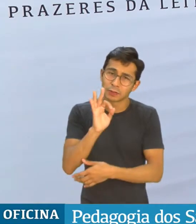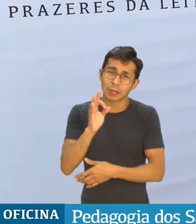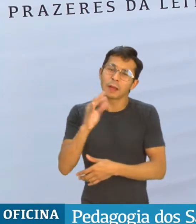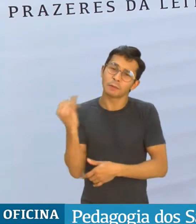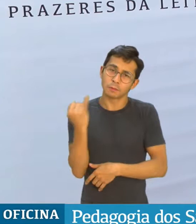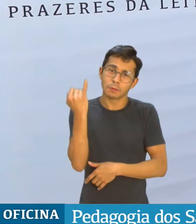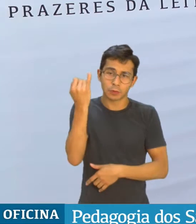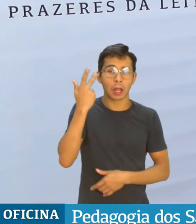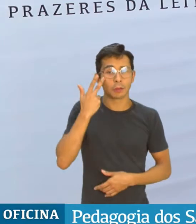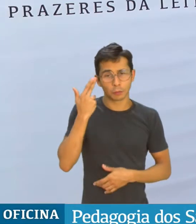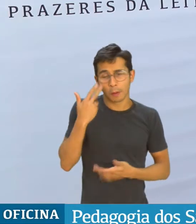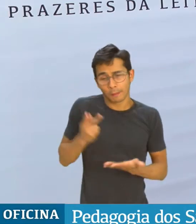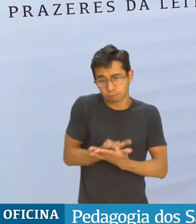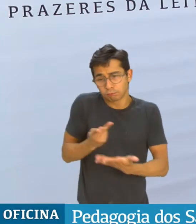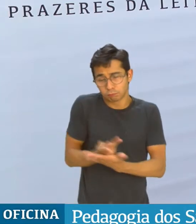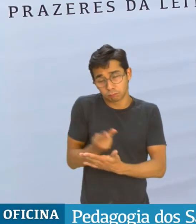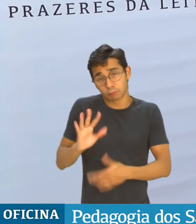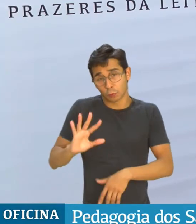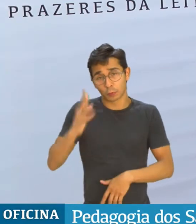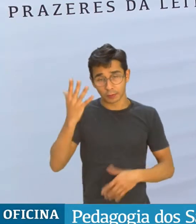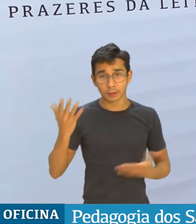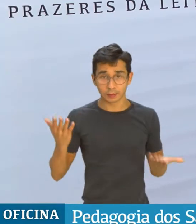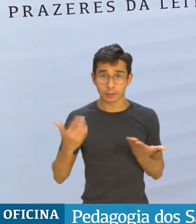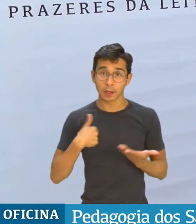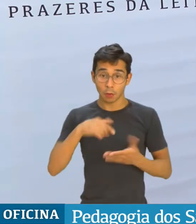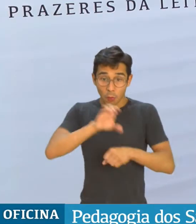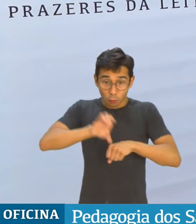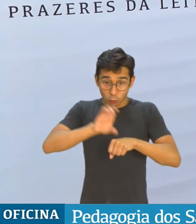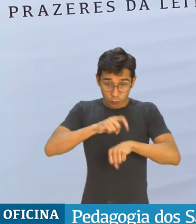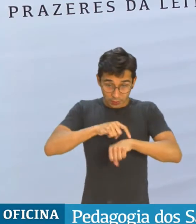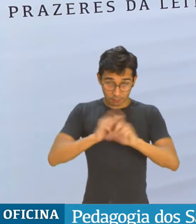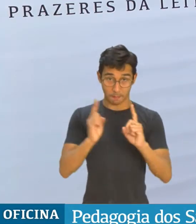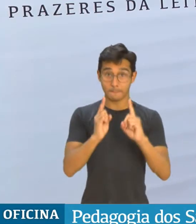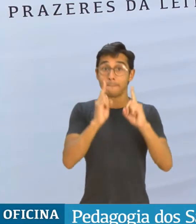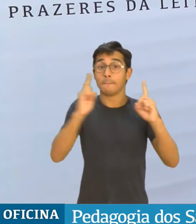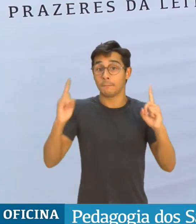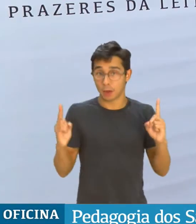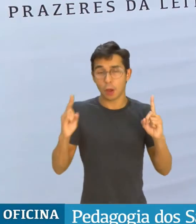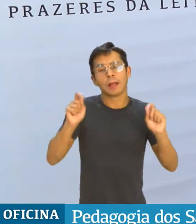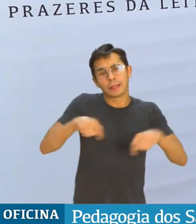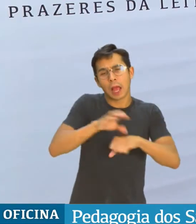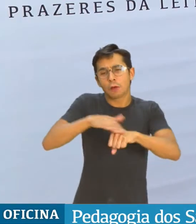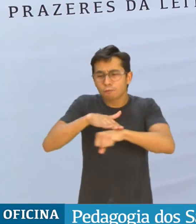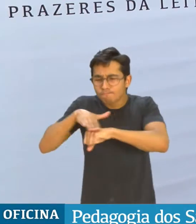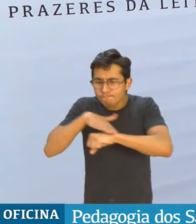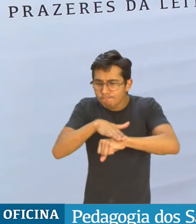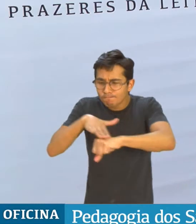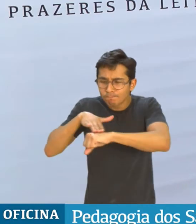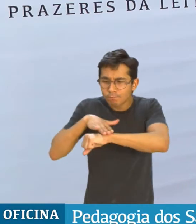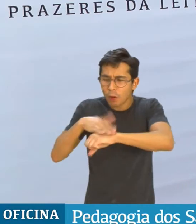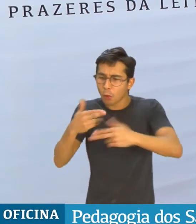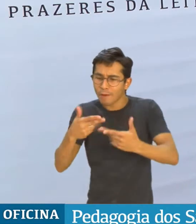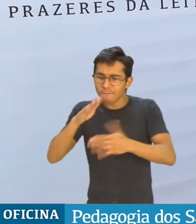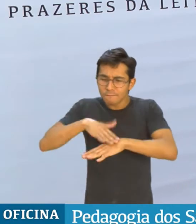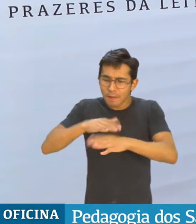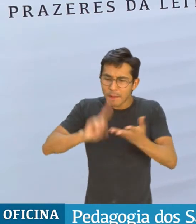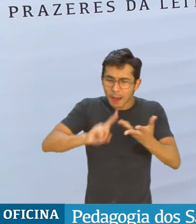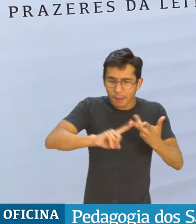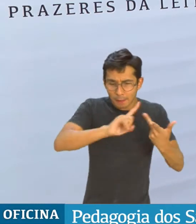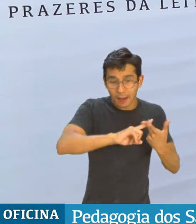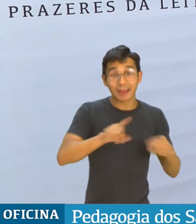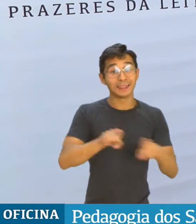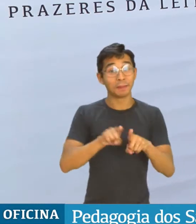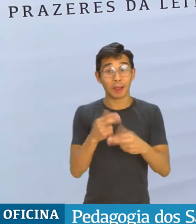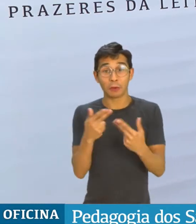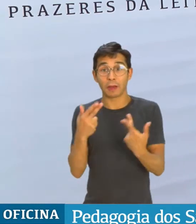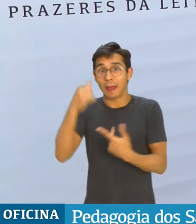muito importante. Quando eu faço o curso mais extenso, eu converso sim sobre coisas a serem feitas, mas eu converso também sobre muitas